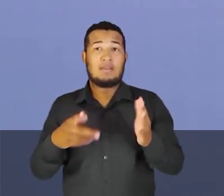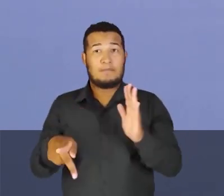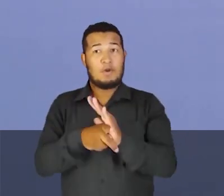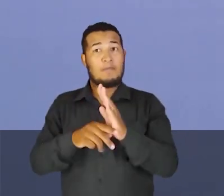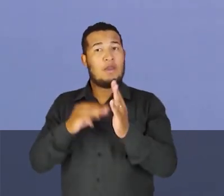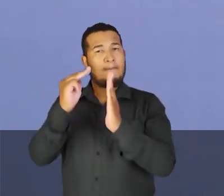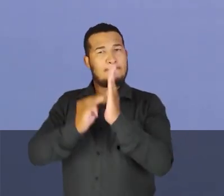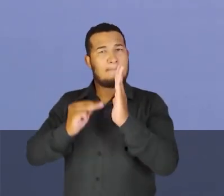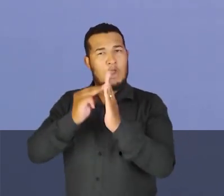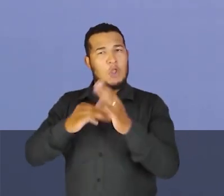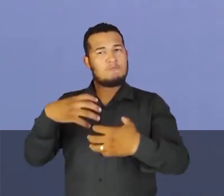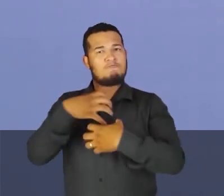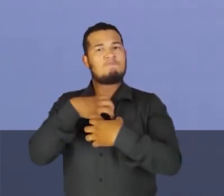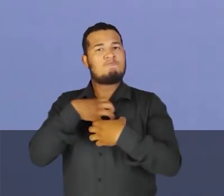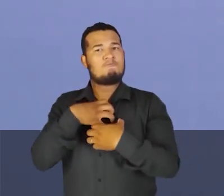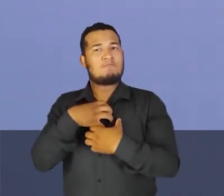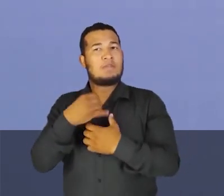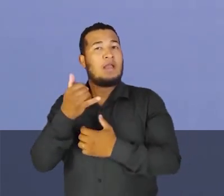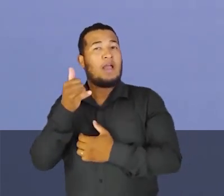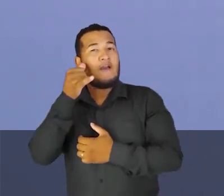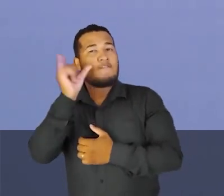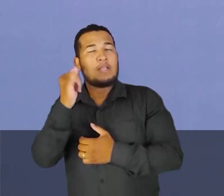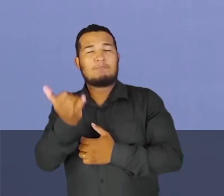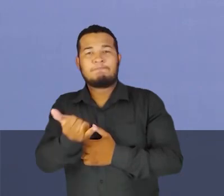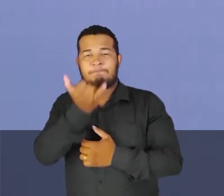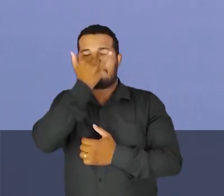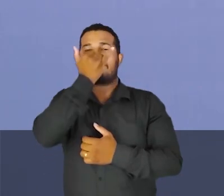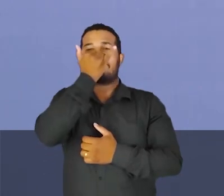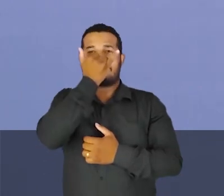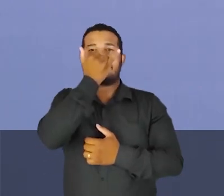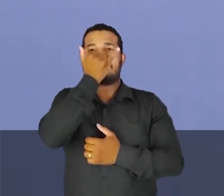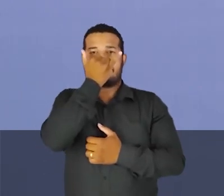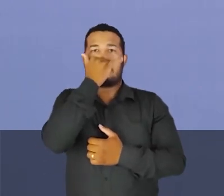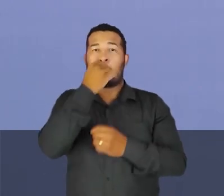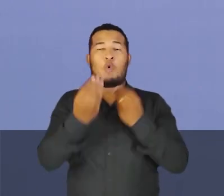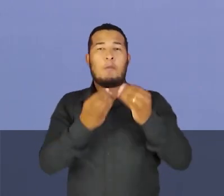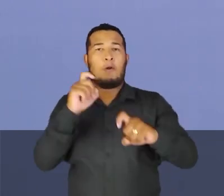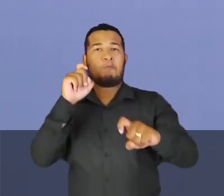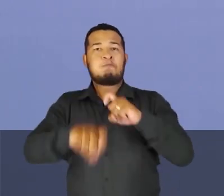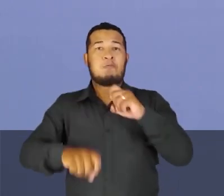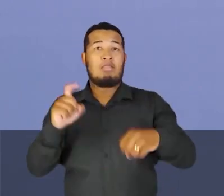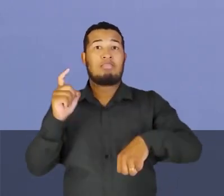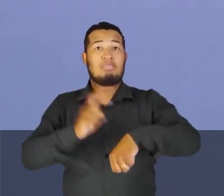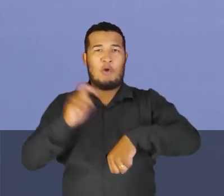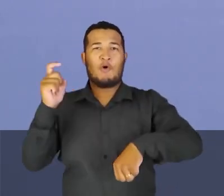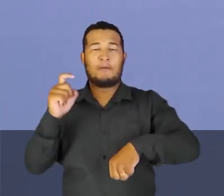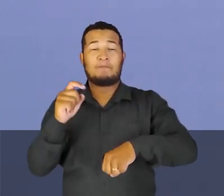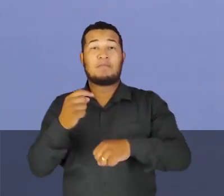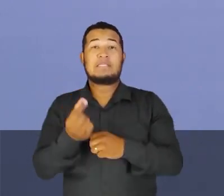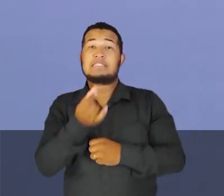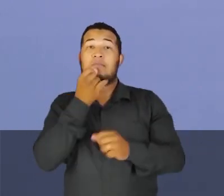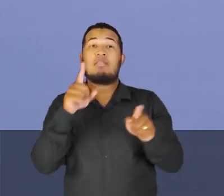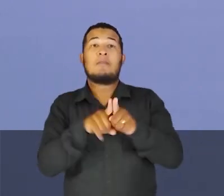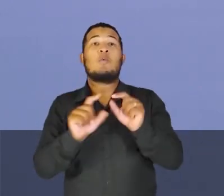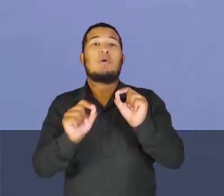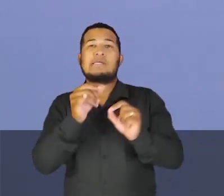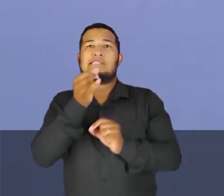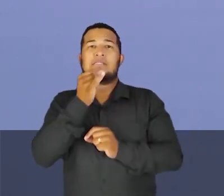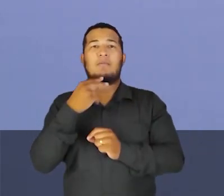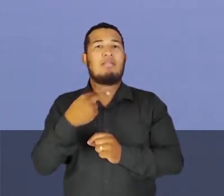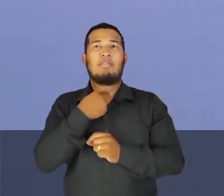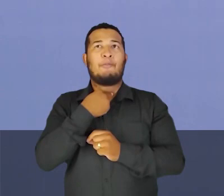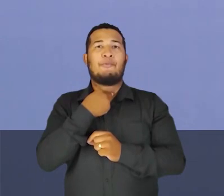possa ocorrer algum tipo de acidente na hora da relação sexual. Um deles é o seguinte: você não pode, por